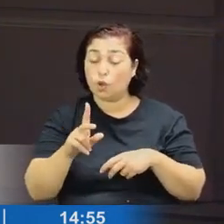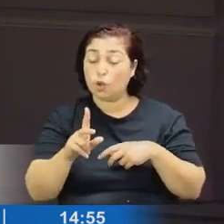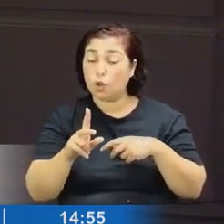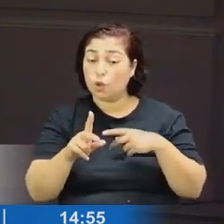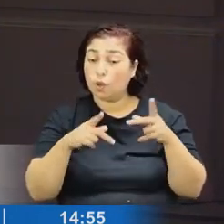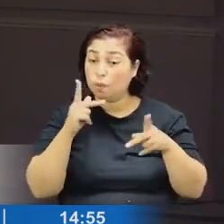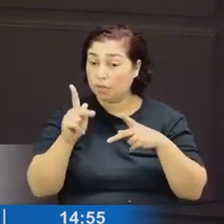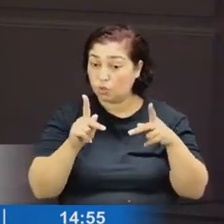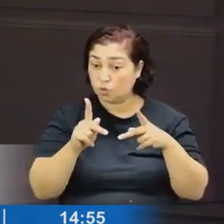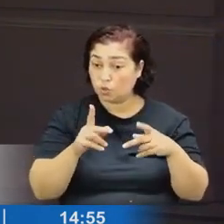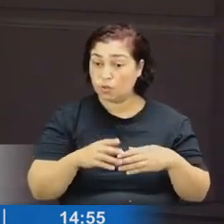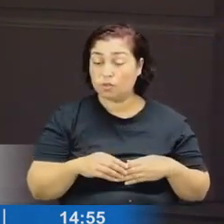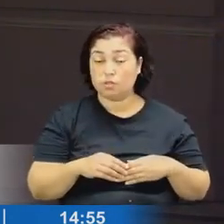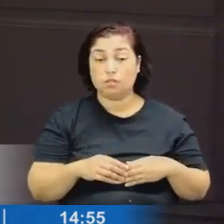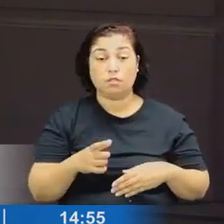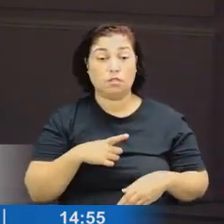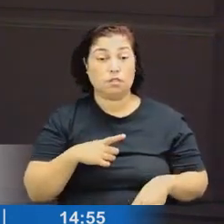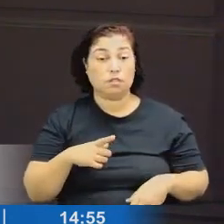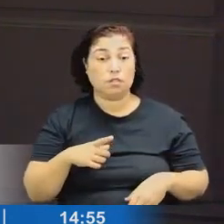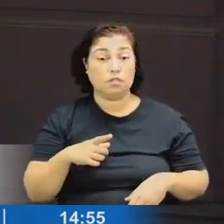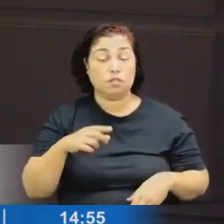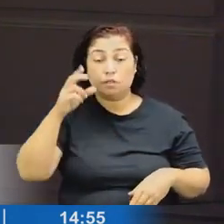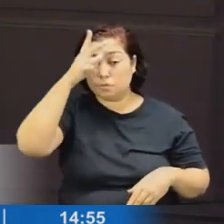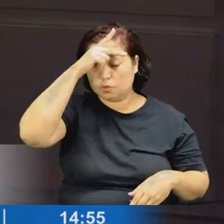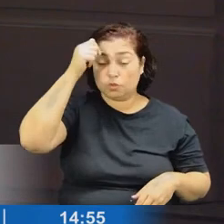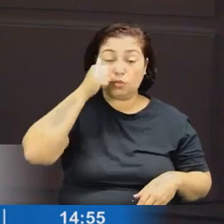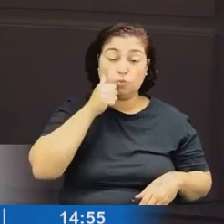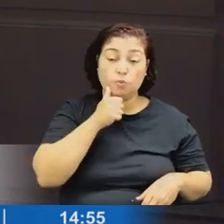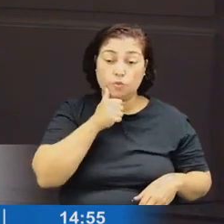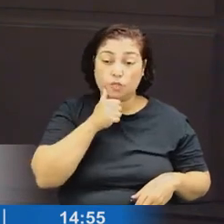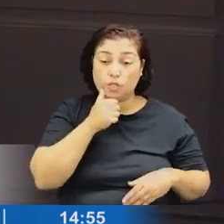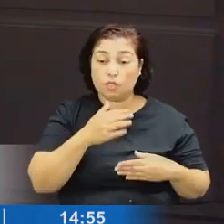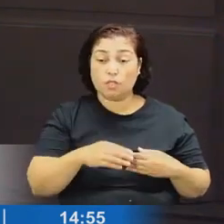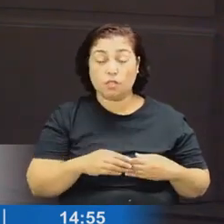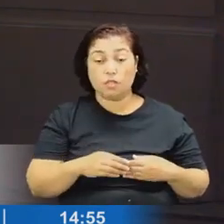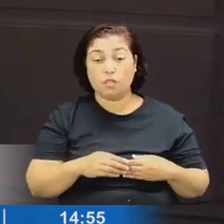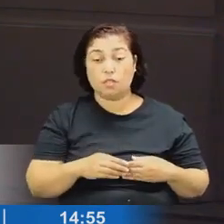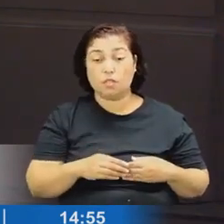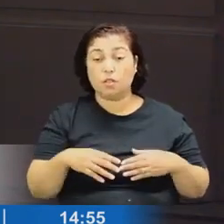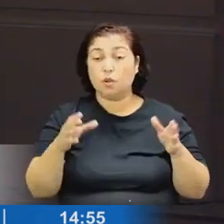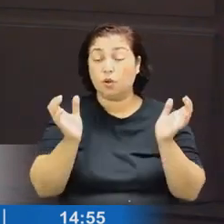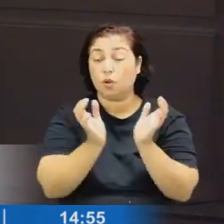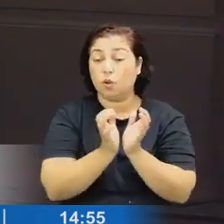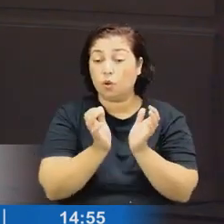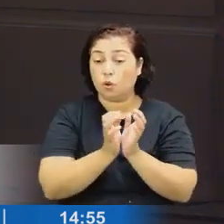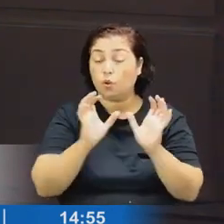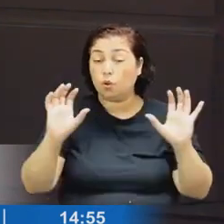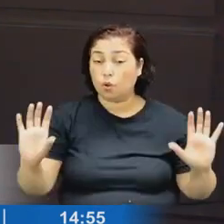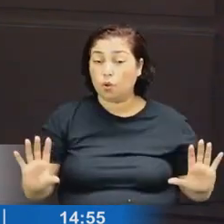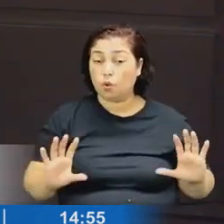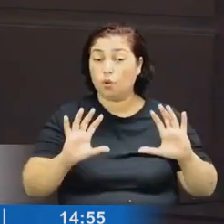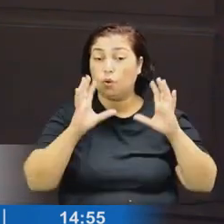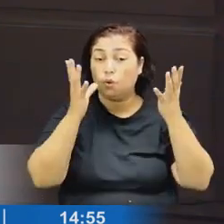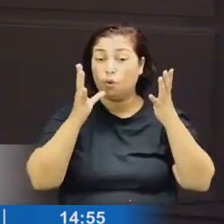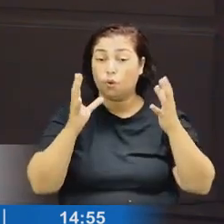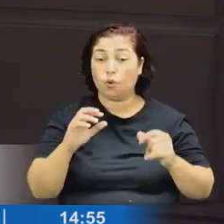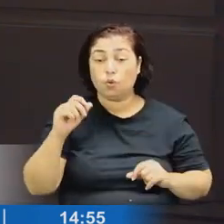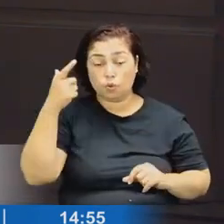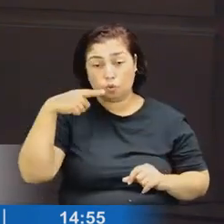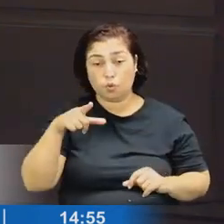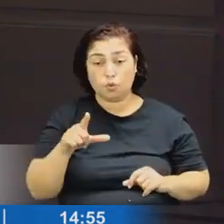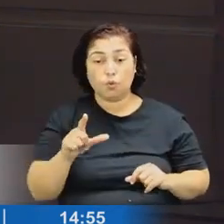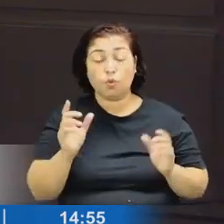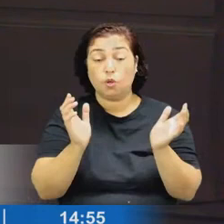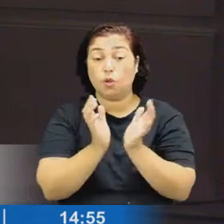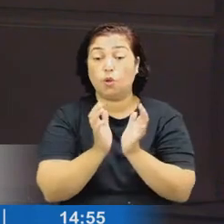que aí se você tem um público mulheres você vai fazer igual ela fez lá mais por elas aí você com esse evento mas por essa atinge esse